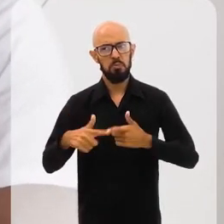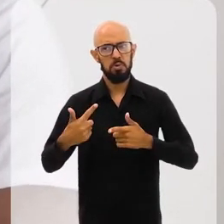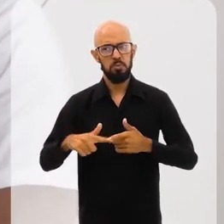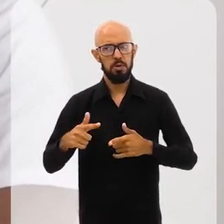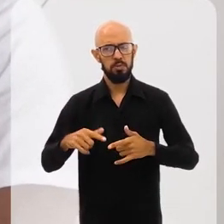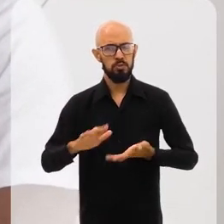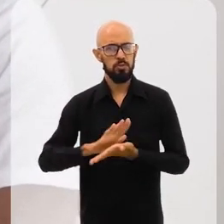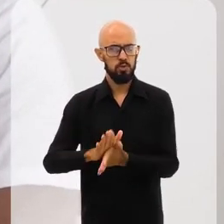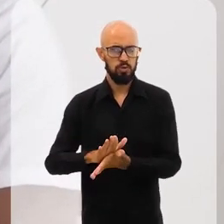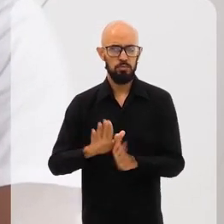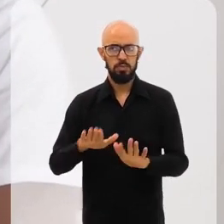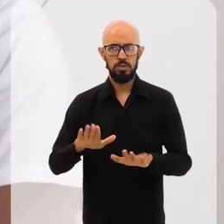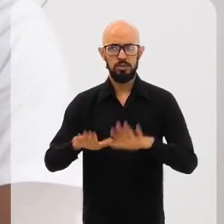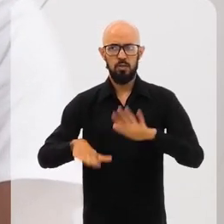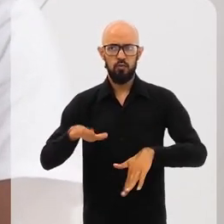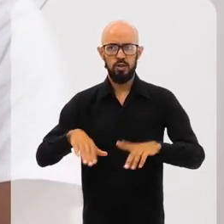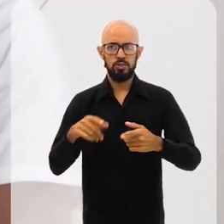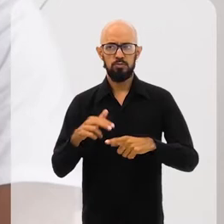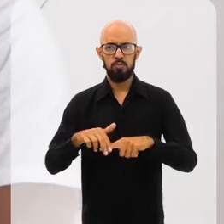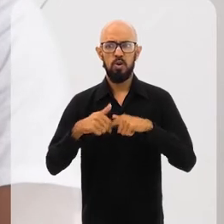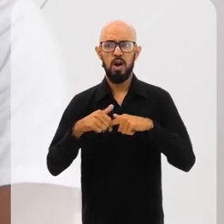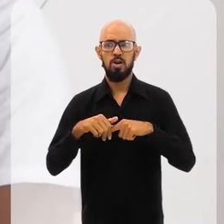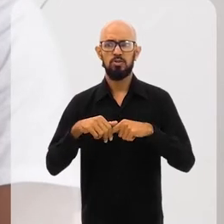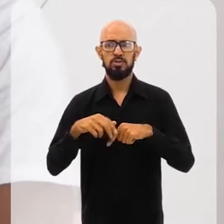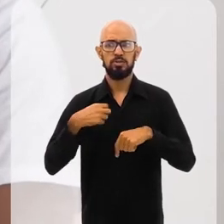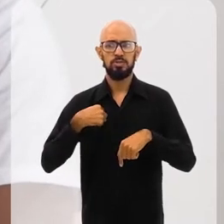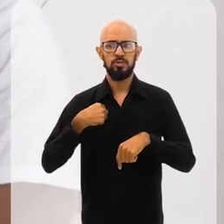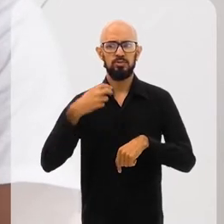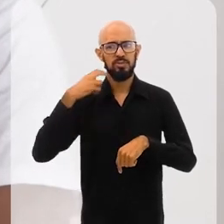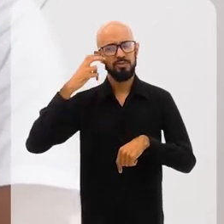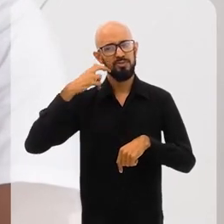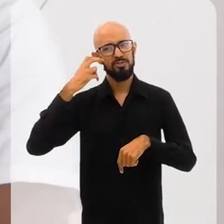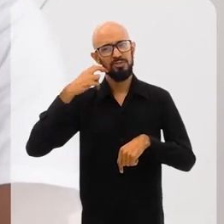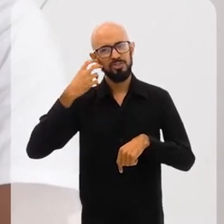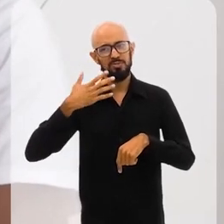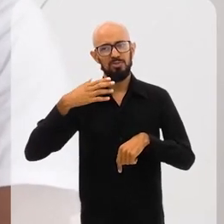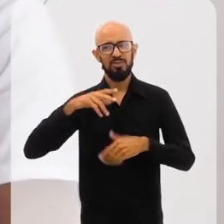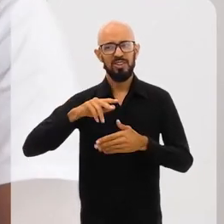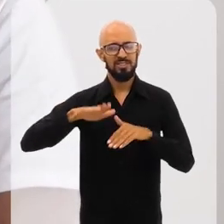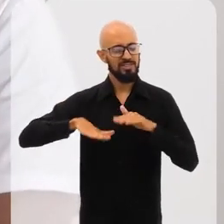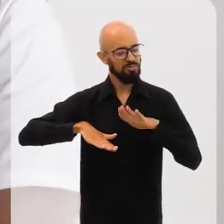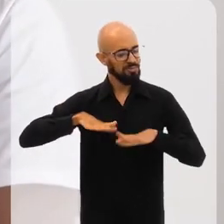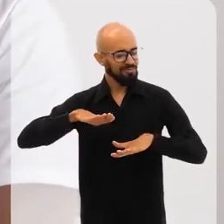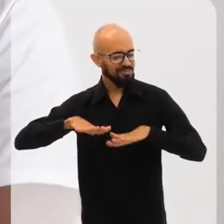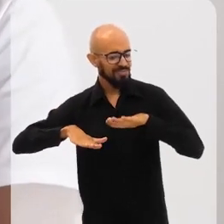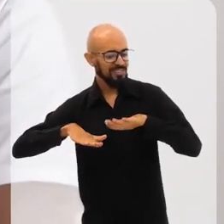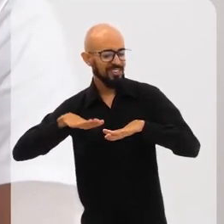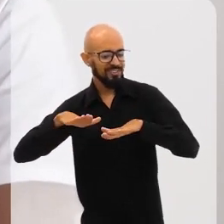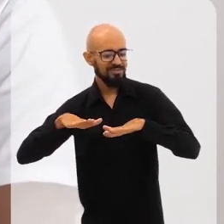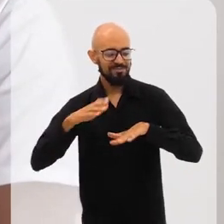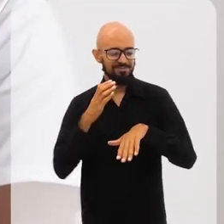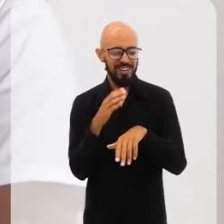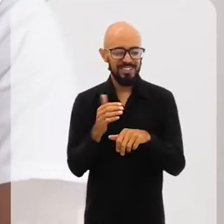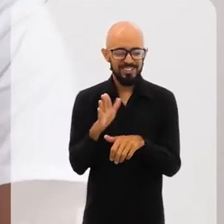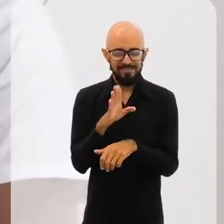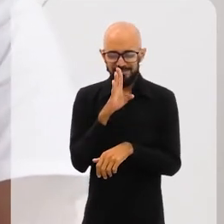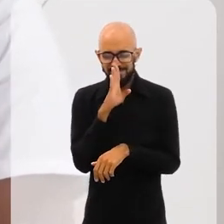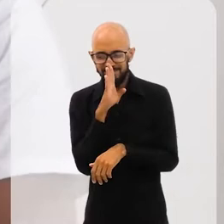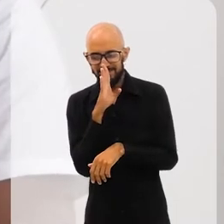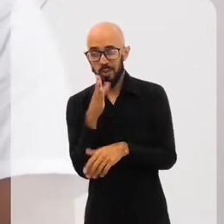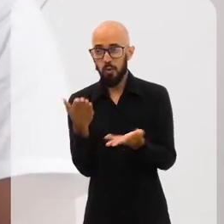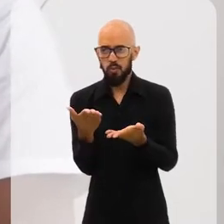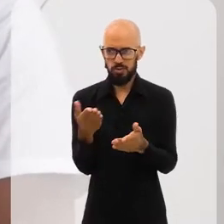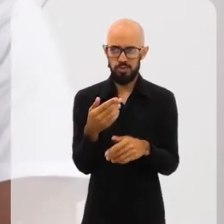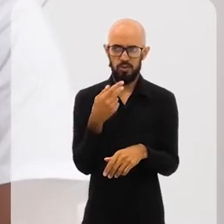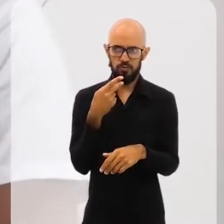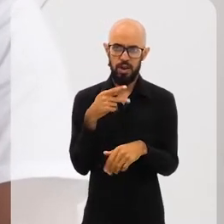intolerância ou preconceito com relação a isso, mas talvez também por ser bem tímido, por caminhar sempre no meu cantinho. Hoje em dia